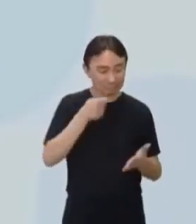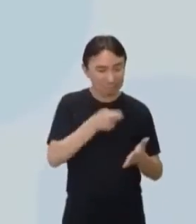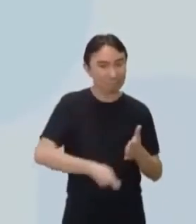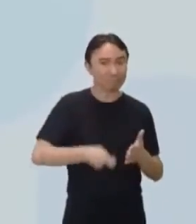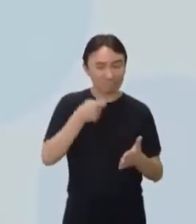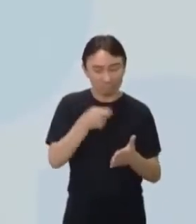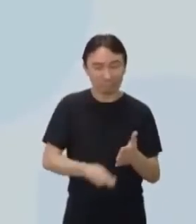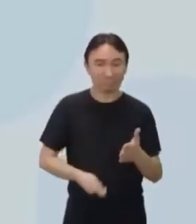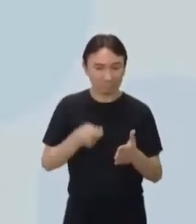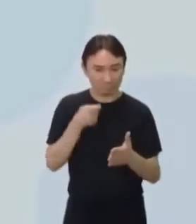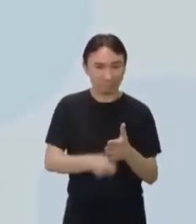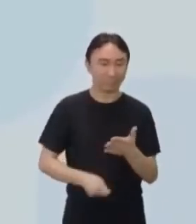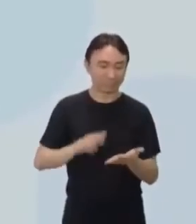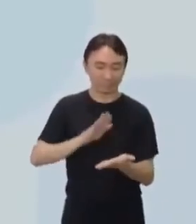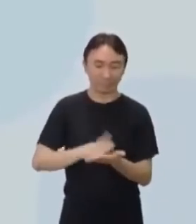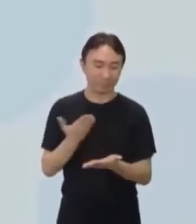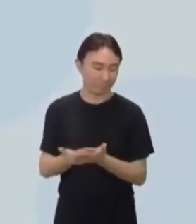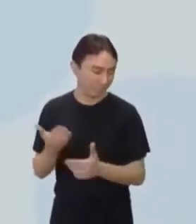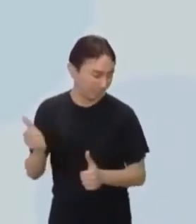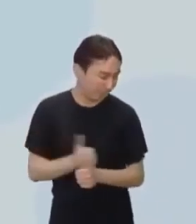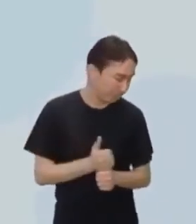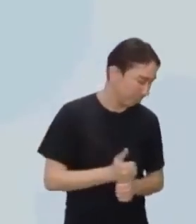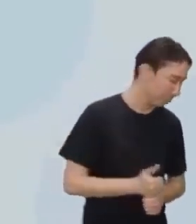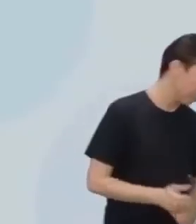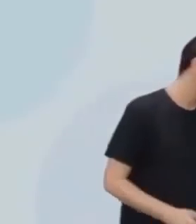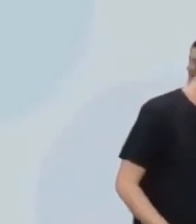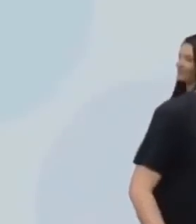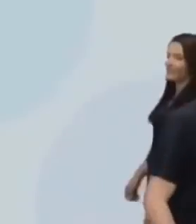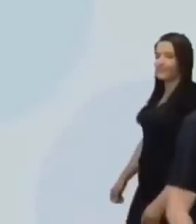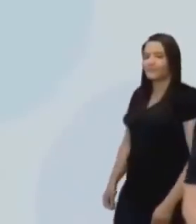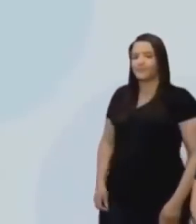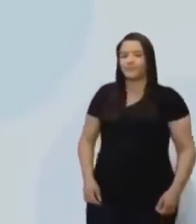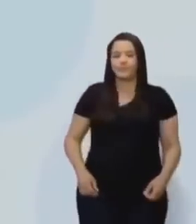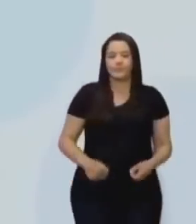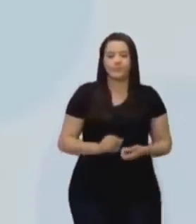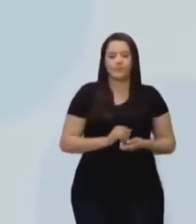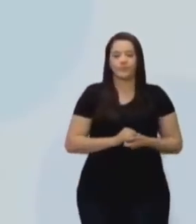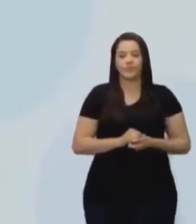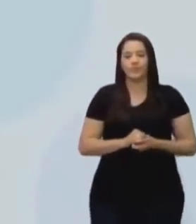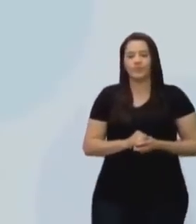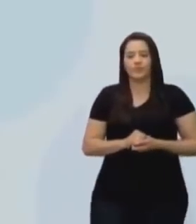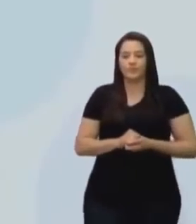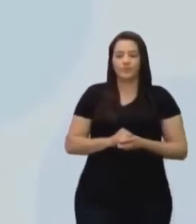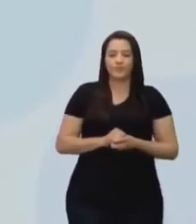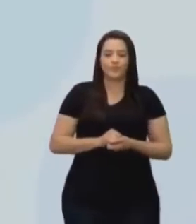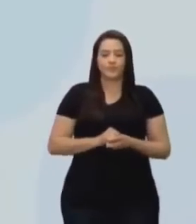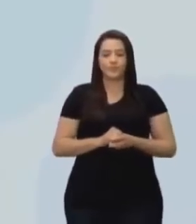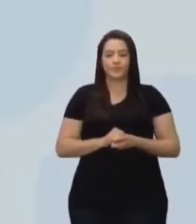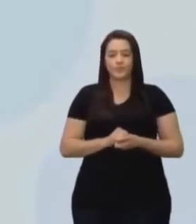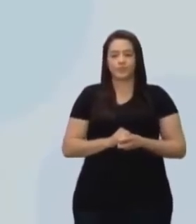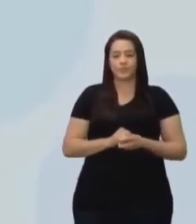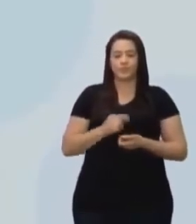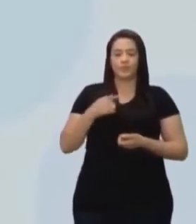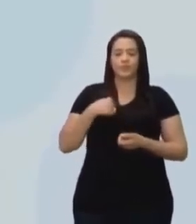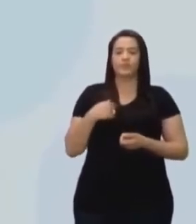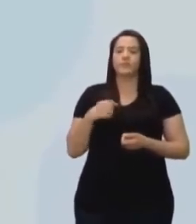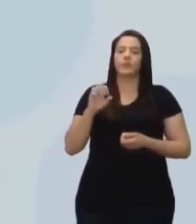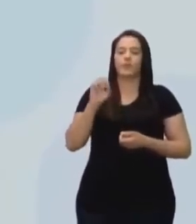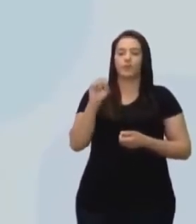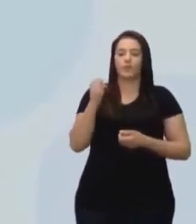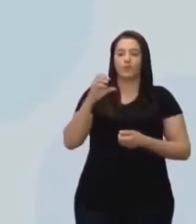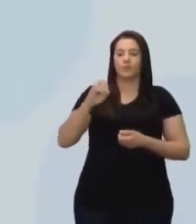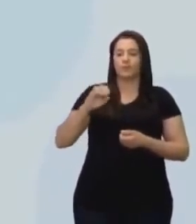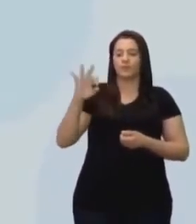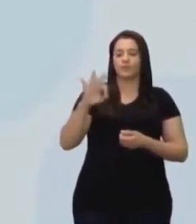dessa mobilização para que a gente consiga alcançar esses 80%. Tá? Até então, nós temos esse critério,